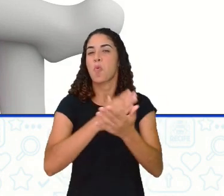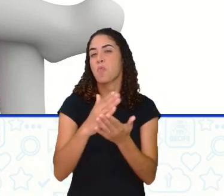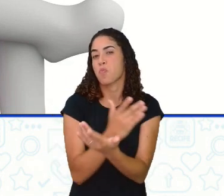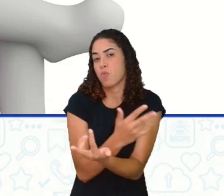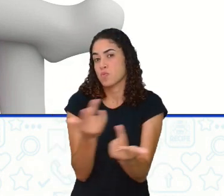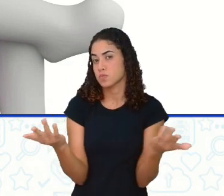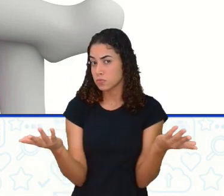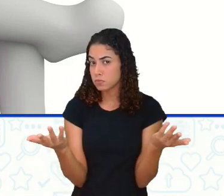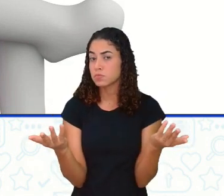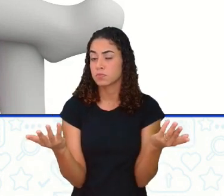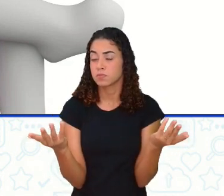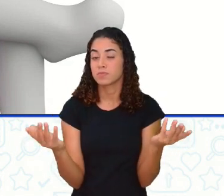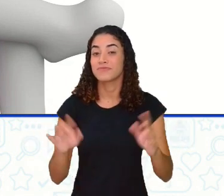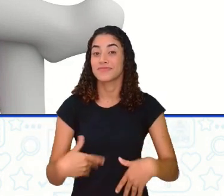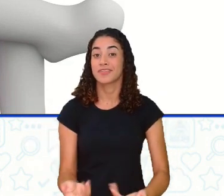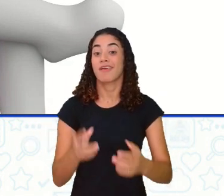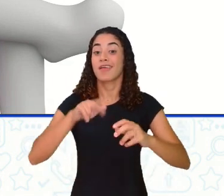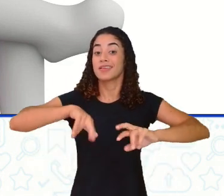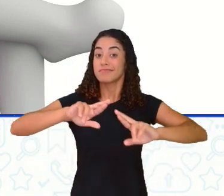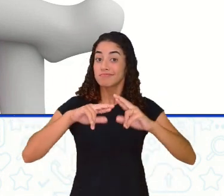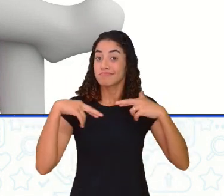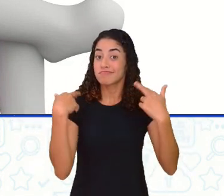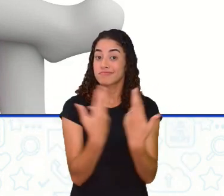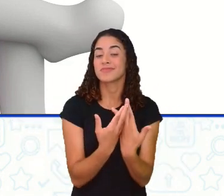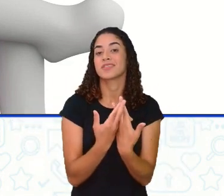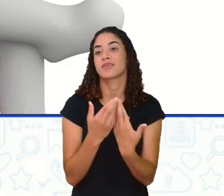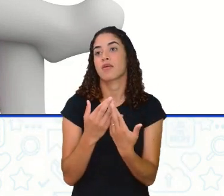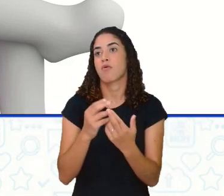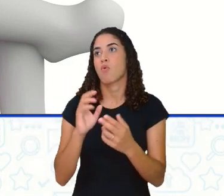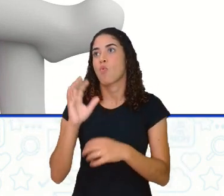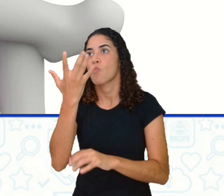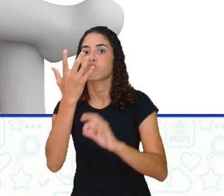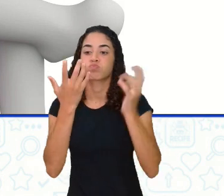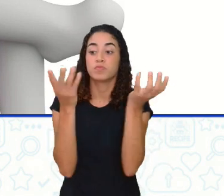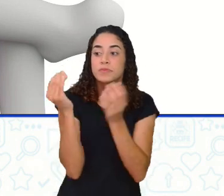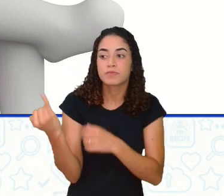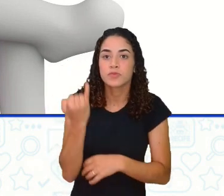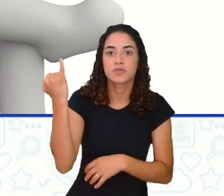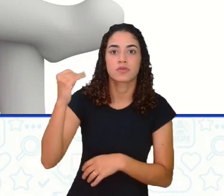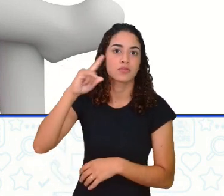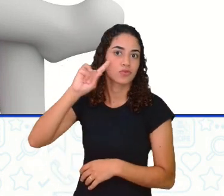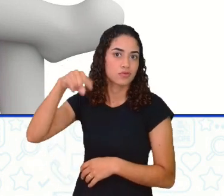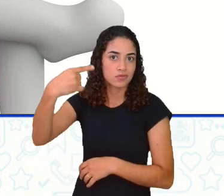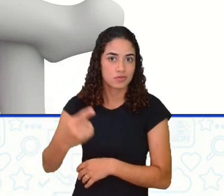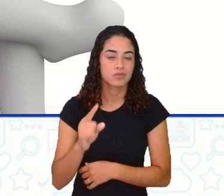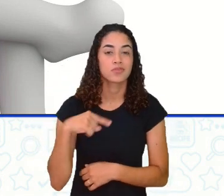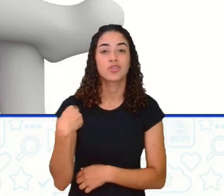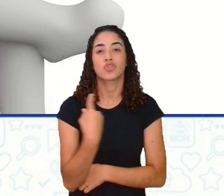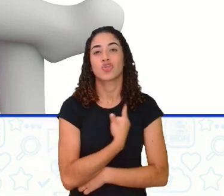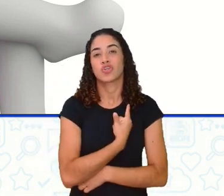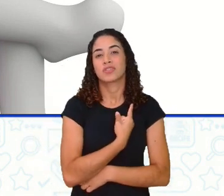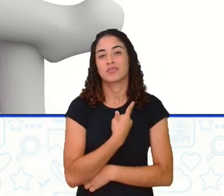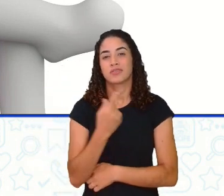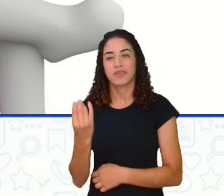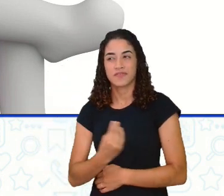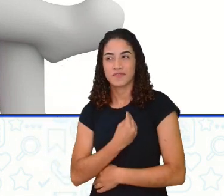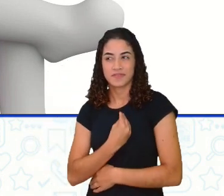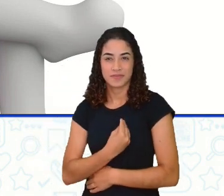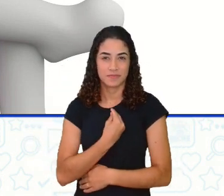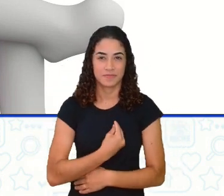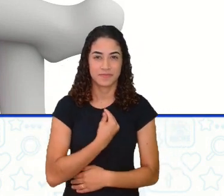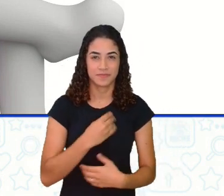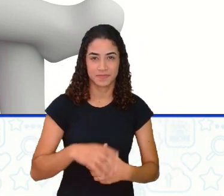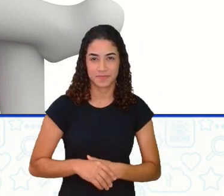alguma coisa. Então é a reunião de fatos importantes do nosso dia, da nossa vida, tá certo?